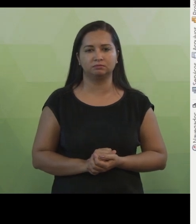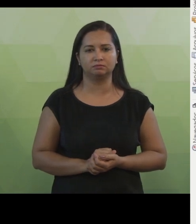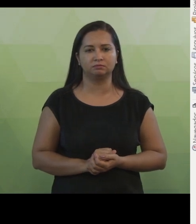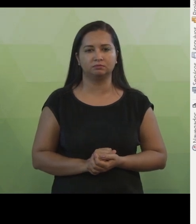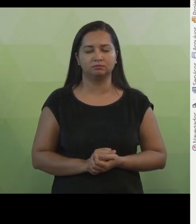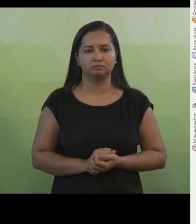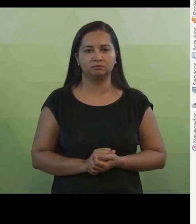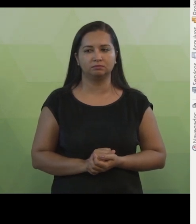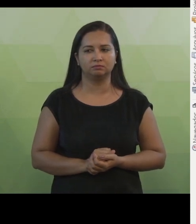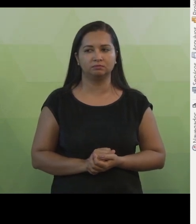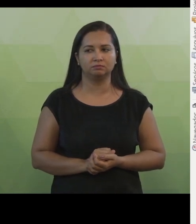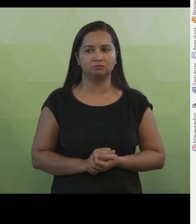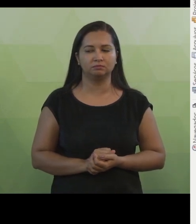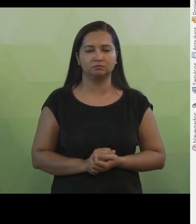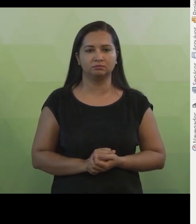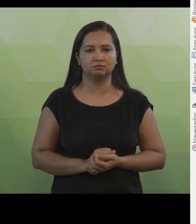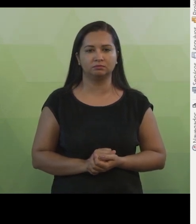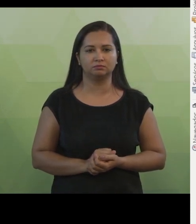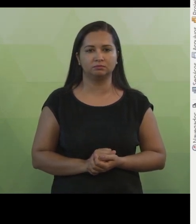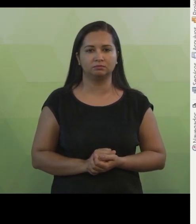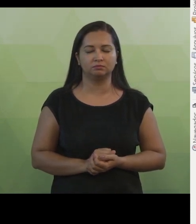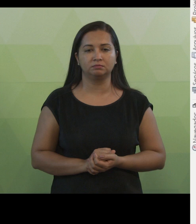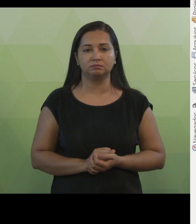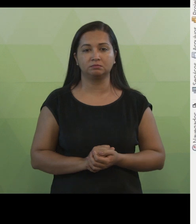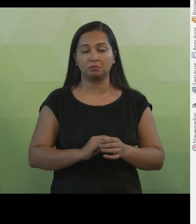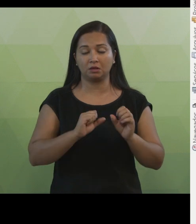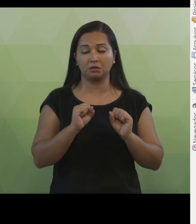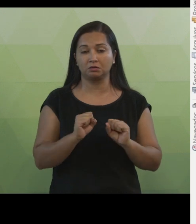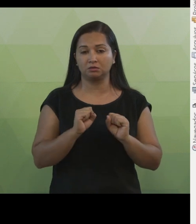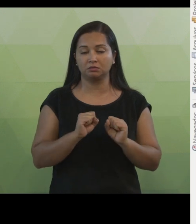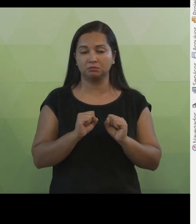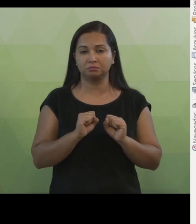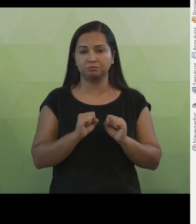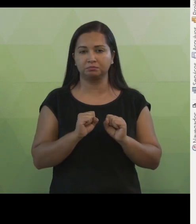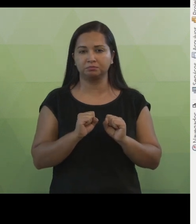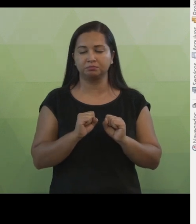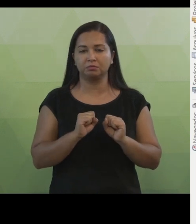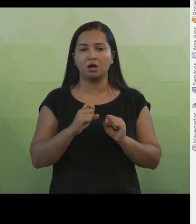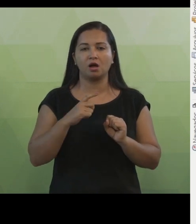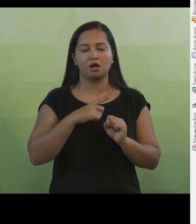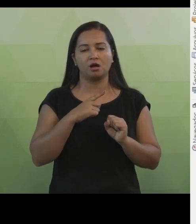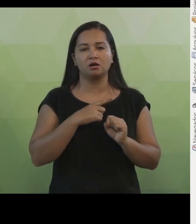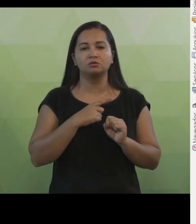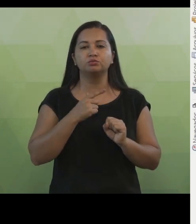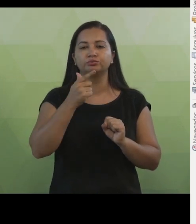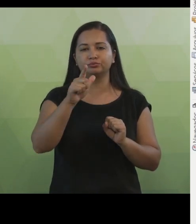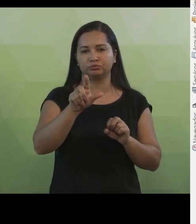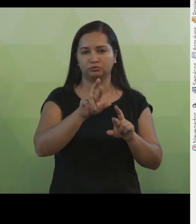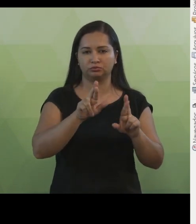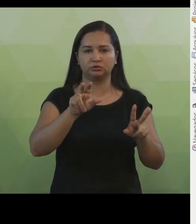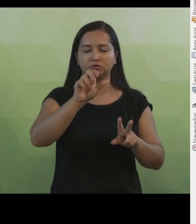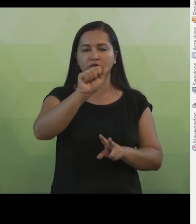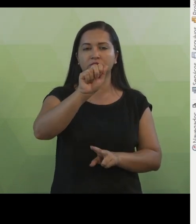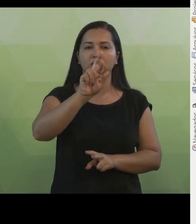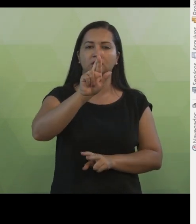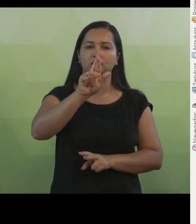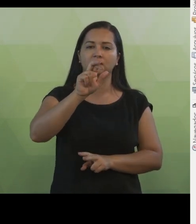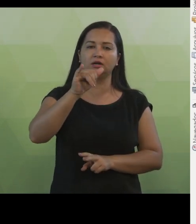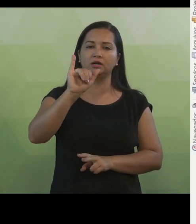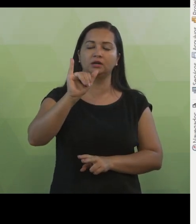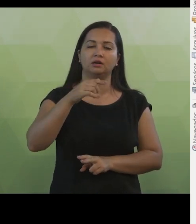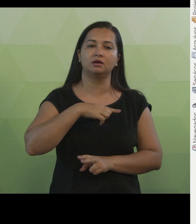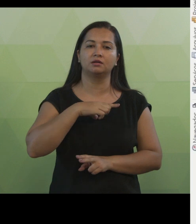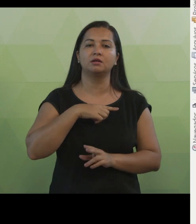segunda, 1. A terceira, 2. E a quarta, 3. O índice 3. Então,